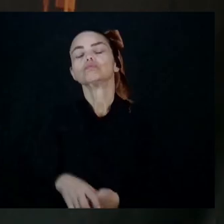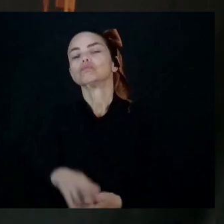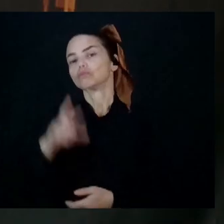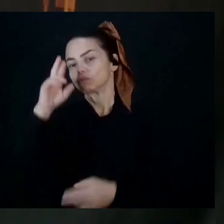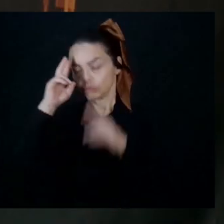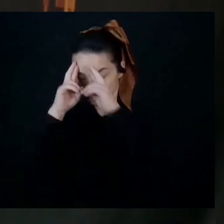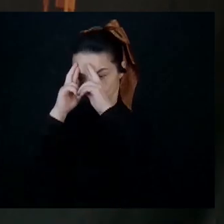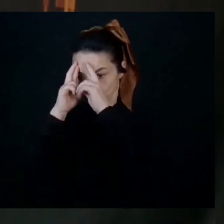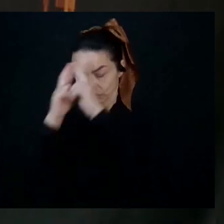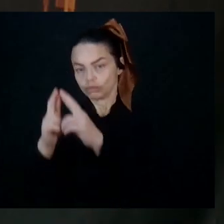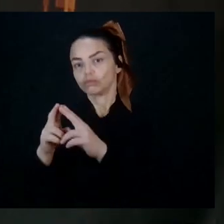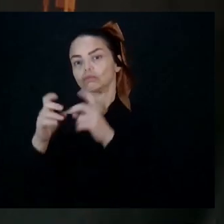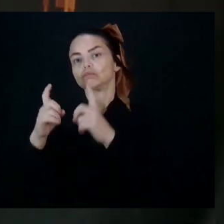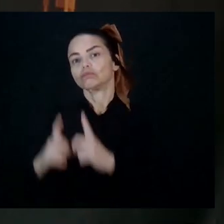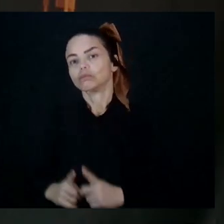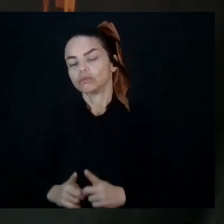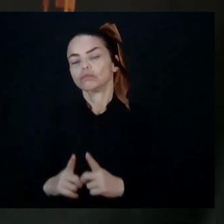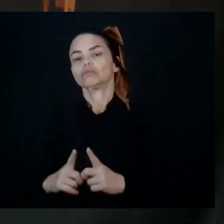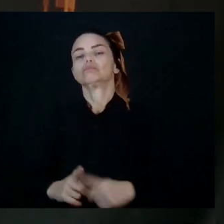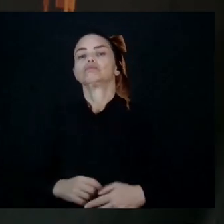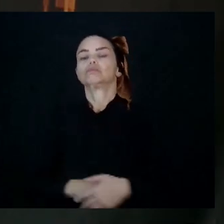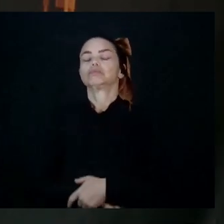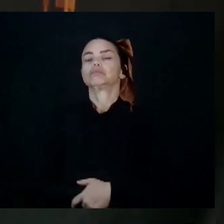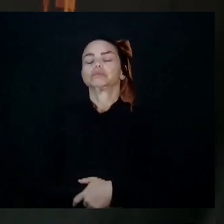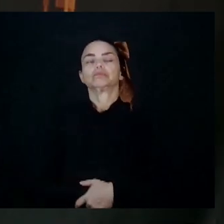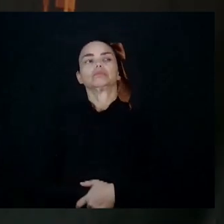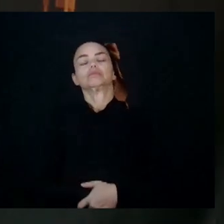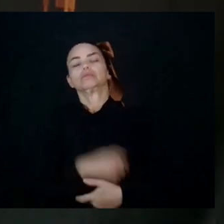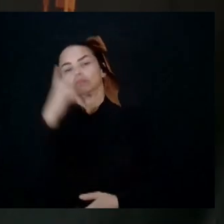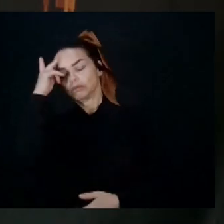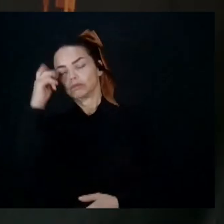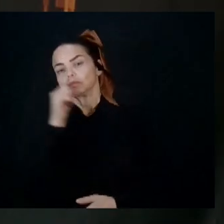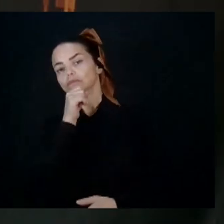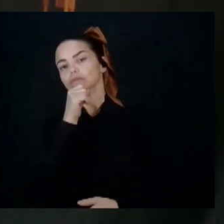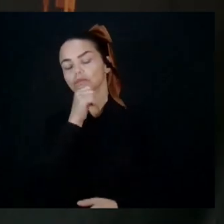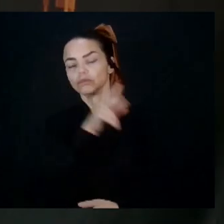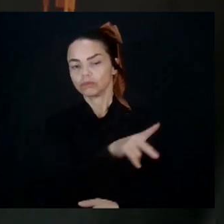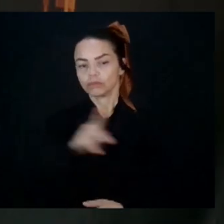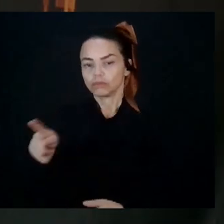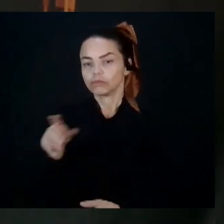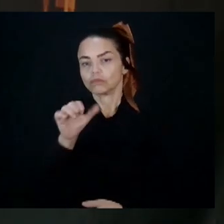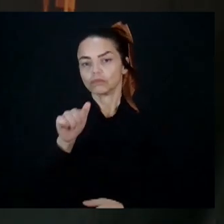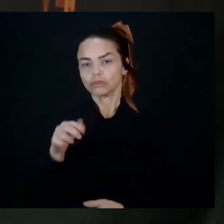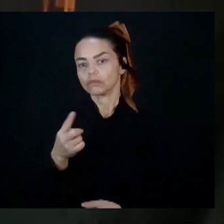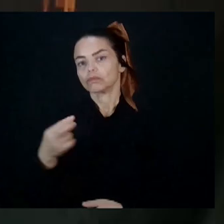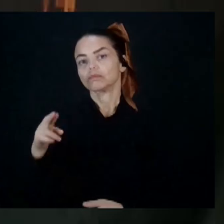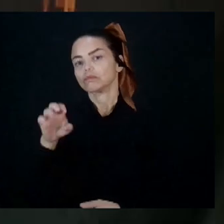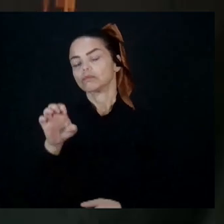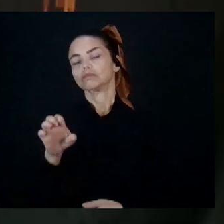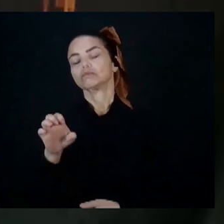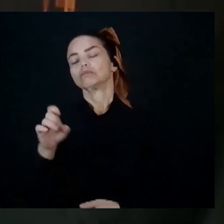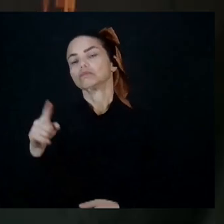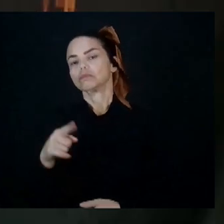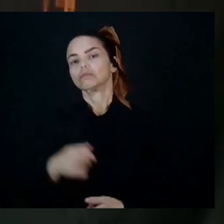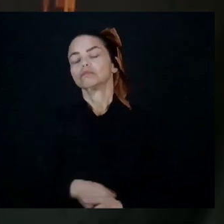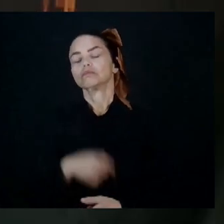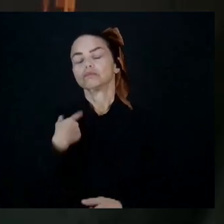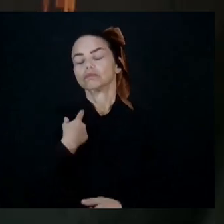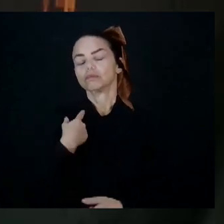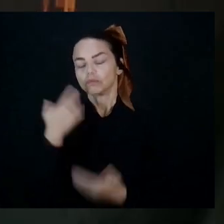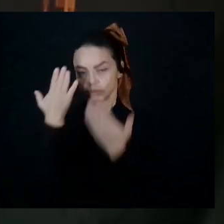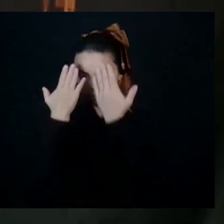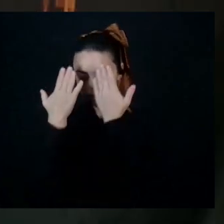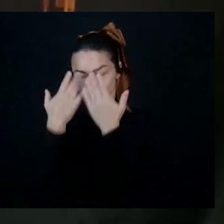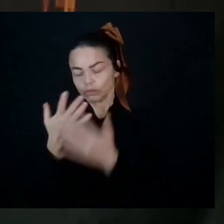a dignidade da pessoa idosa, hoje falando com o professor André, falando sobre psicologia, falando sobre a questão da saúde